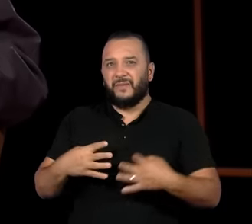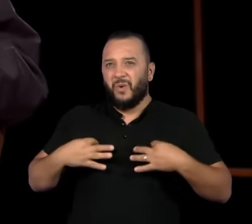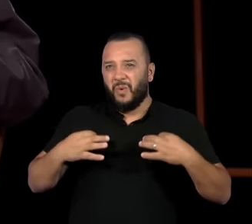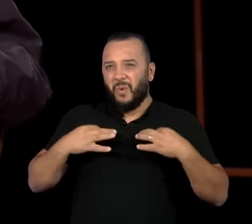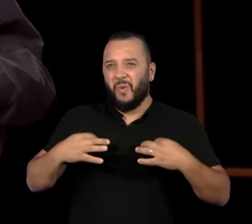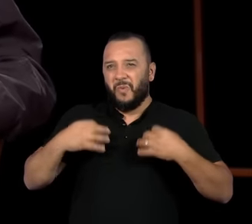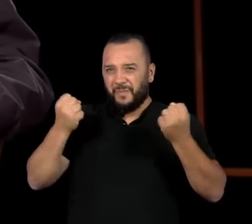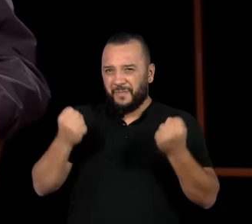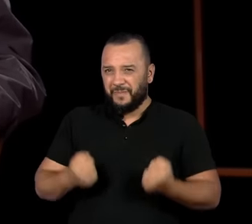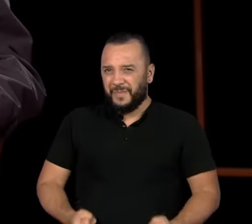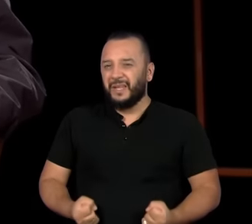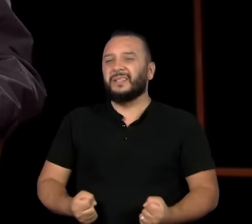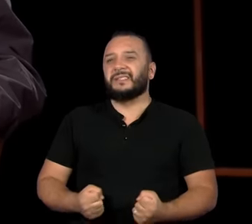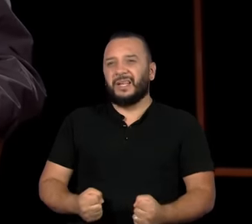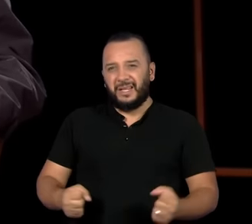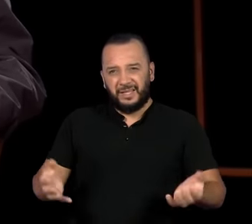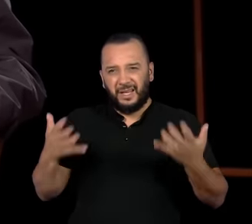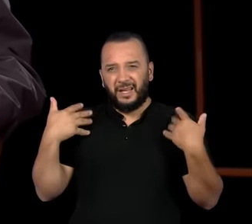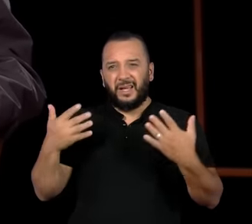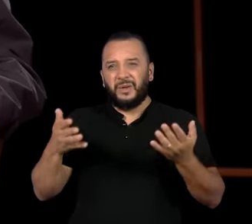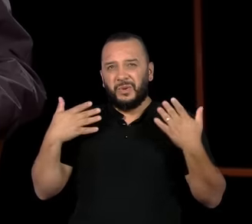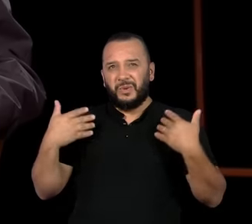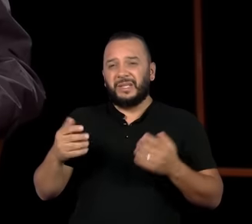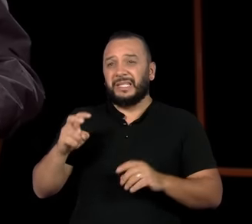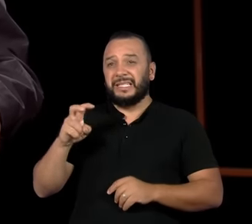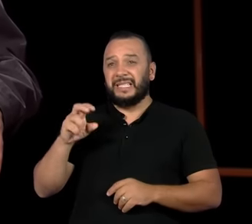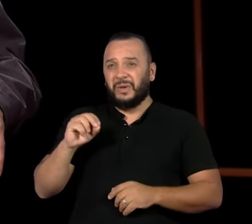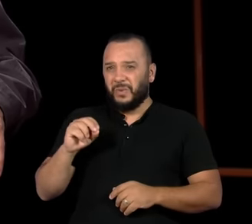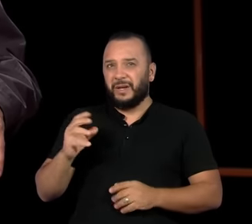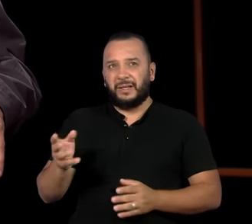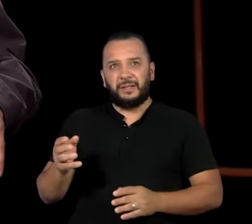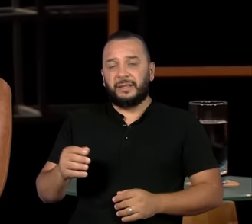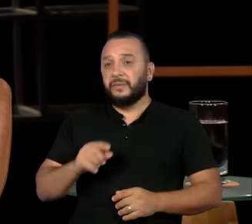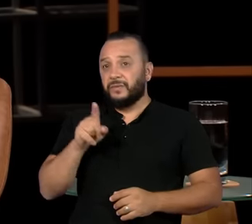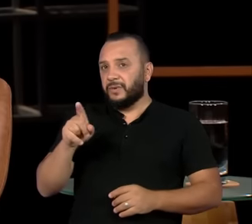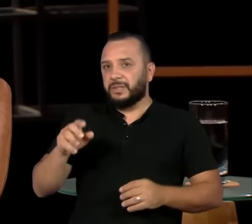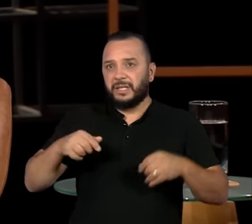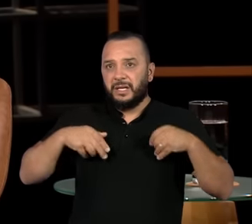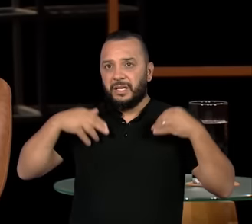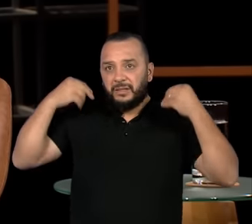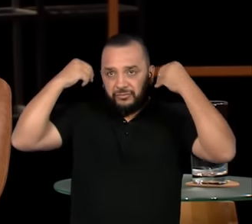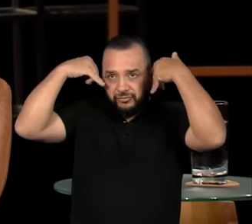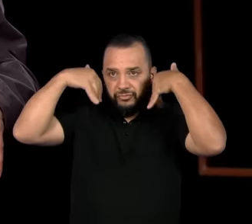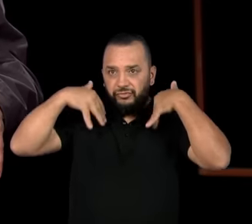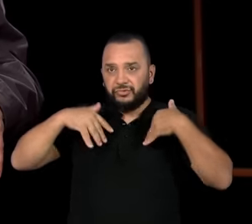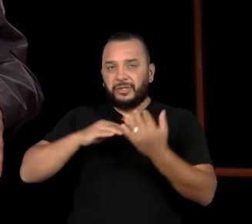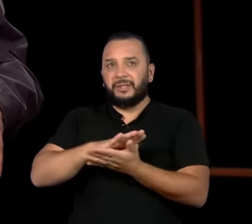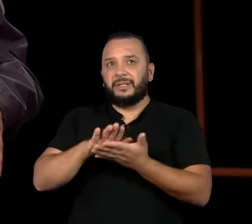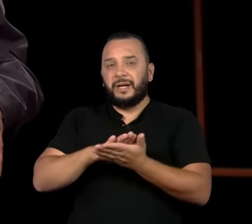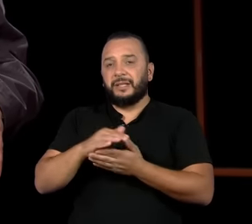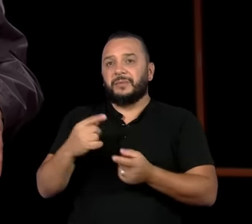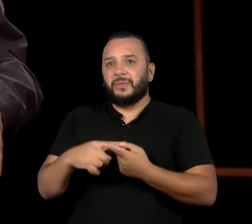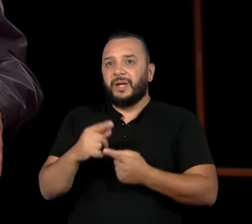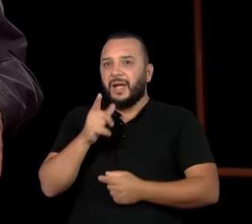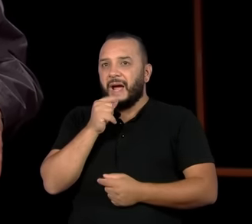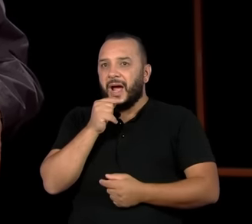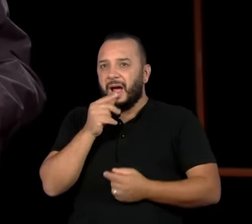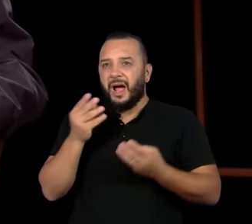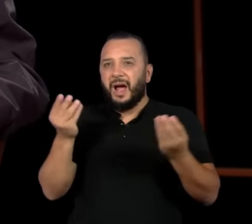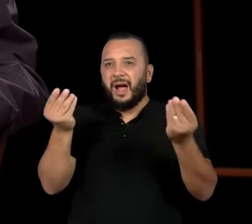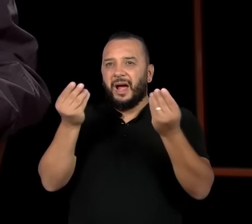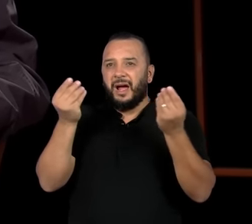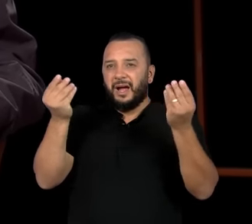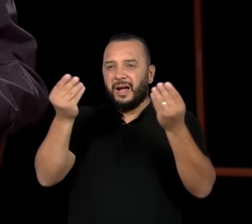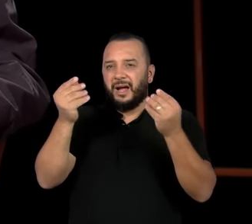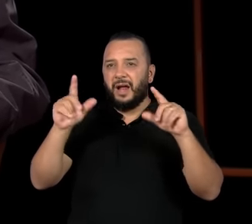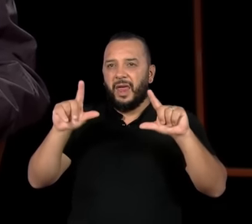pesadas de lã, e 50 graus e não transpira. porque a umidade relativa do ar é muito baixa.